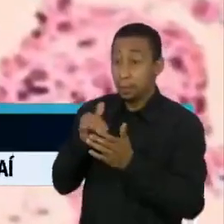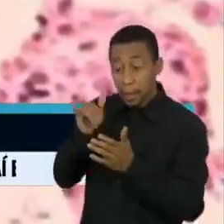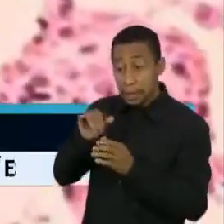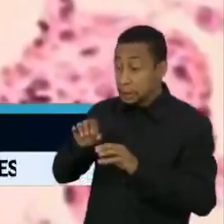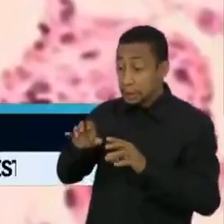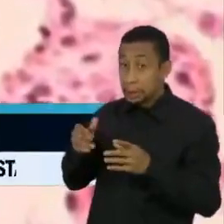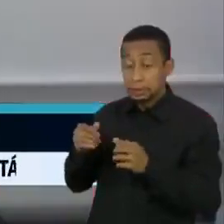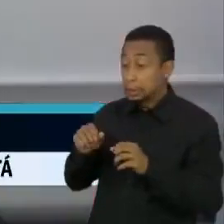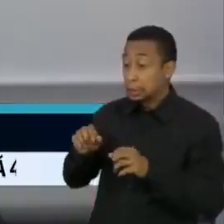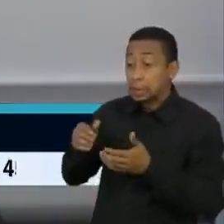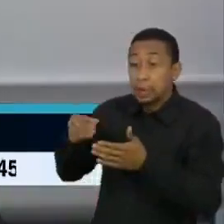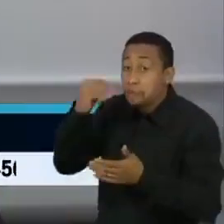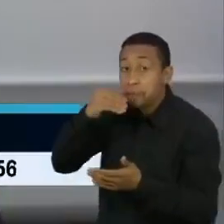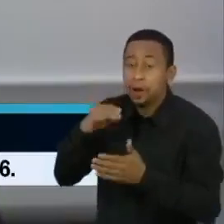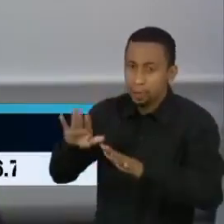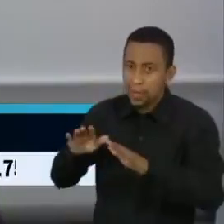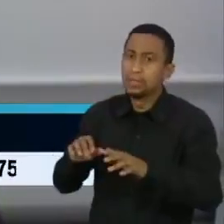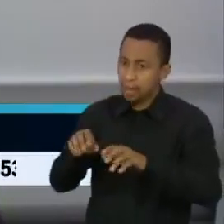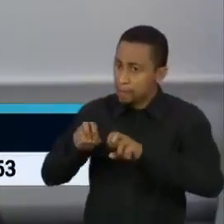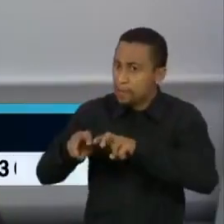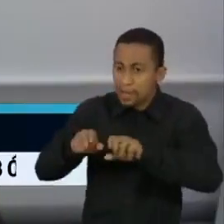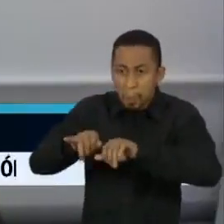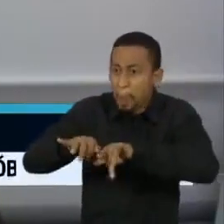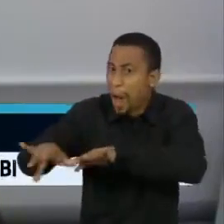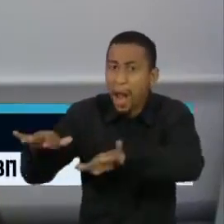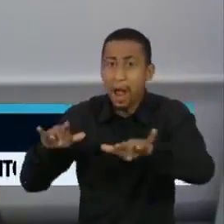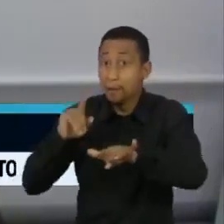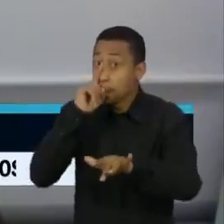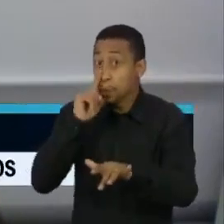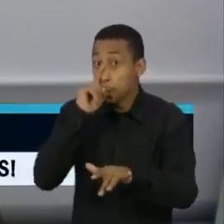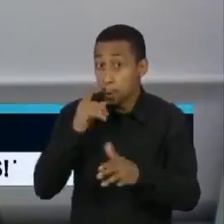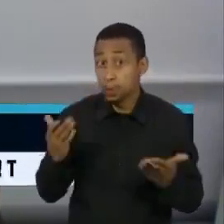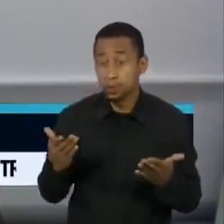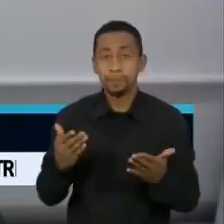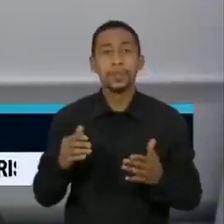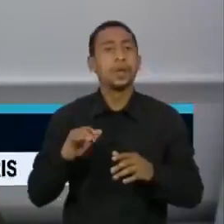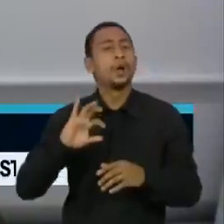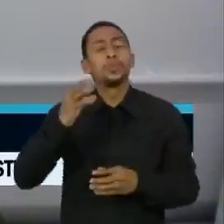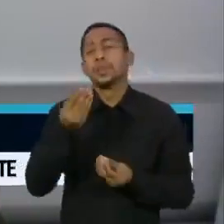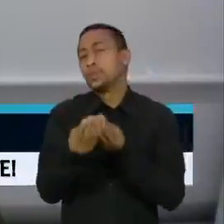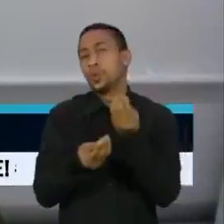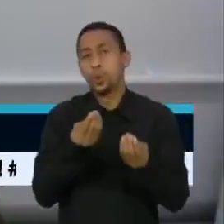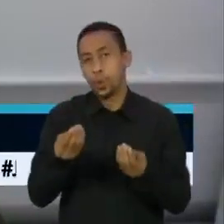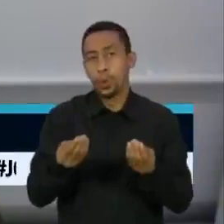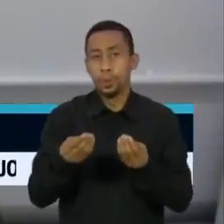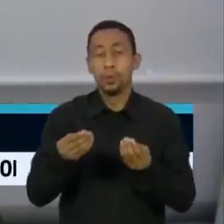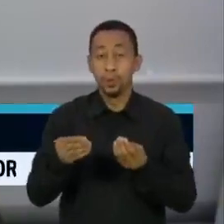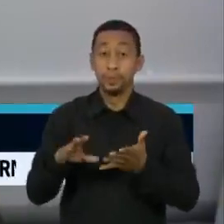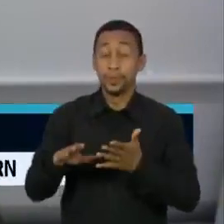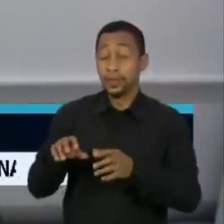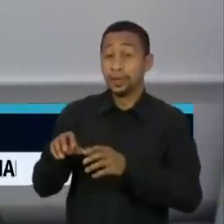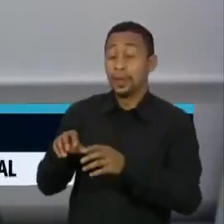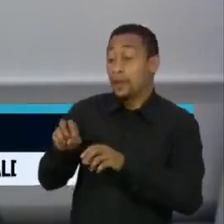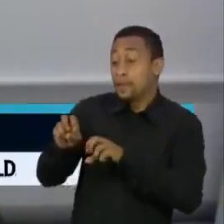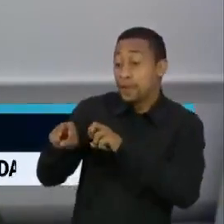a hantavirose. As infecções acontecem a partir da inalação de